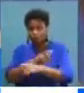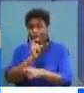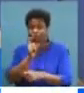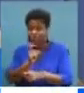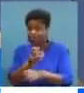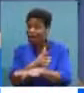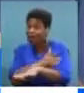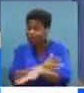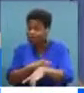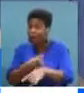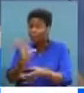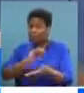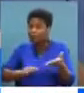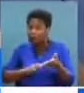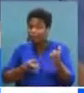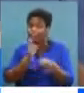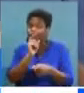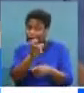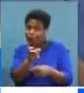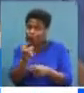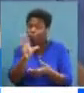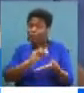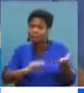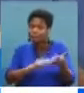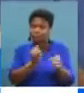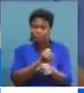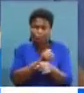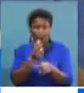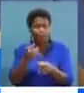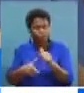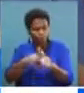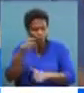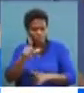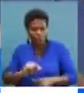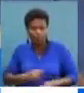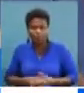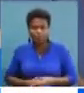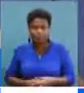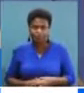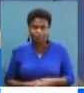porque quando mais depressa se emite alertas, mais depressa se intervém e se é eficaz.